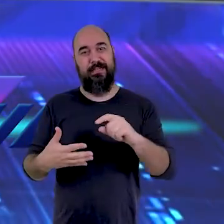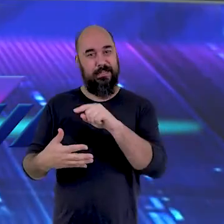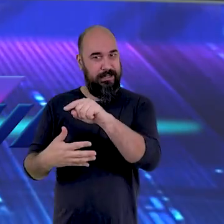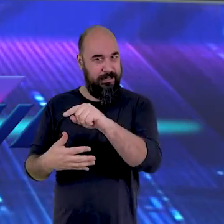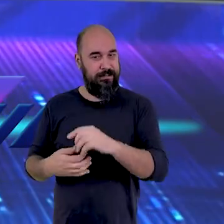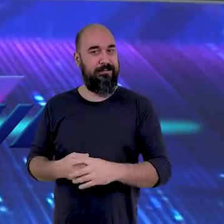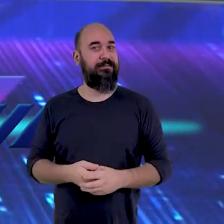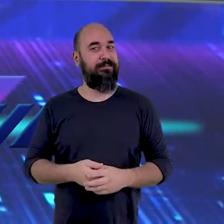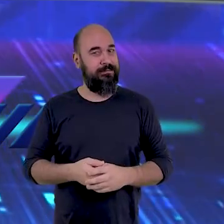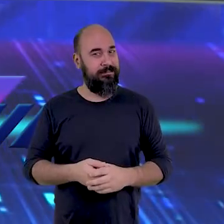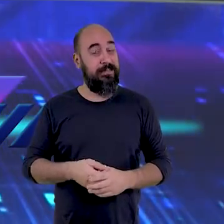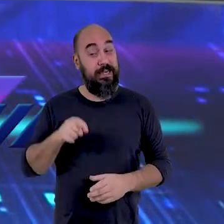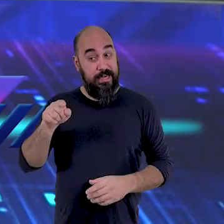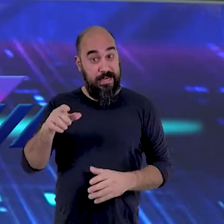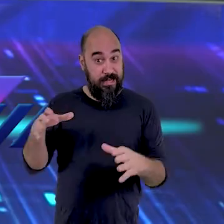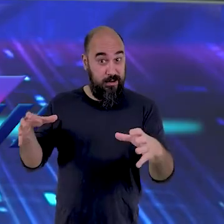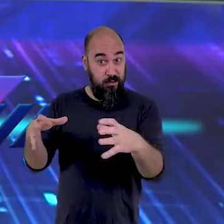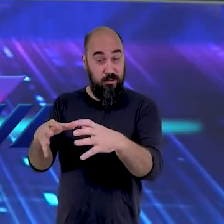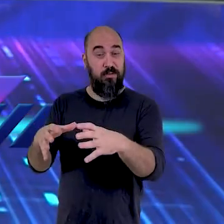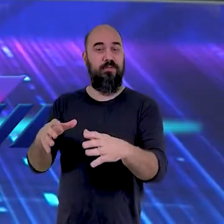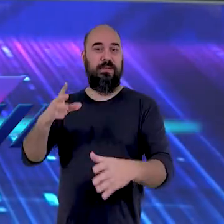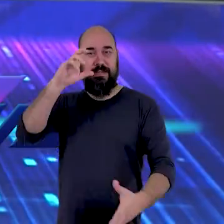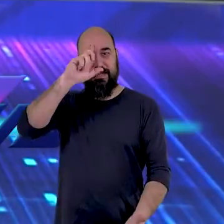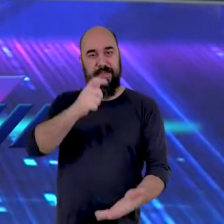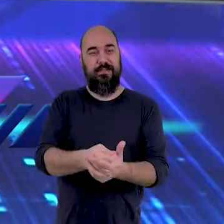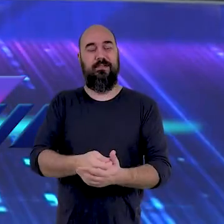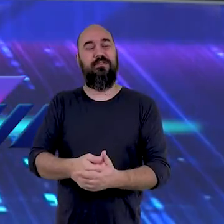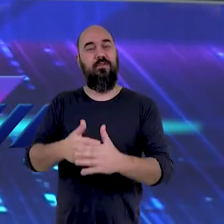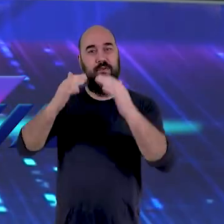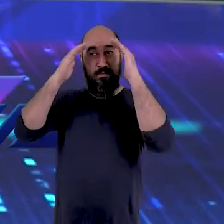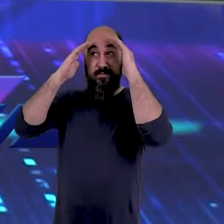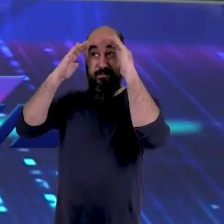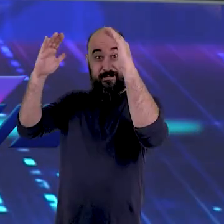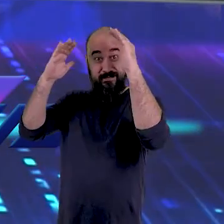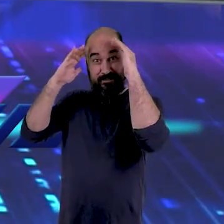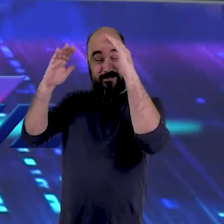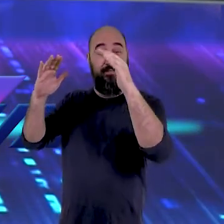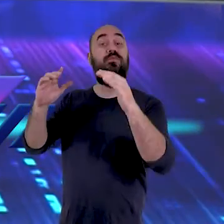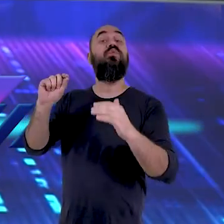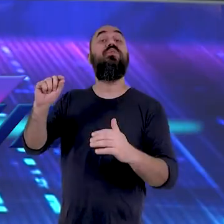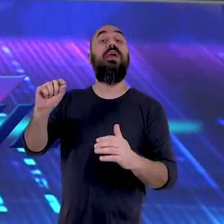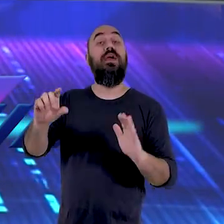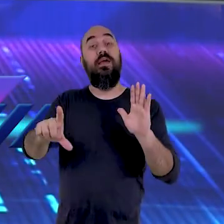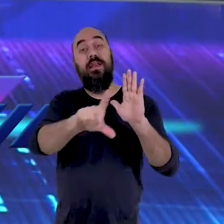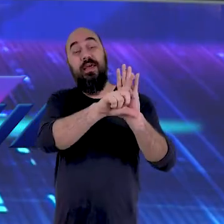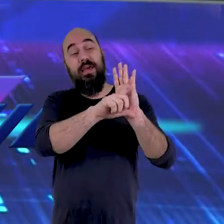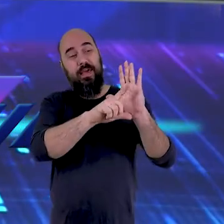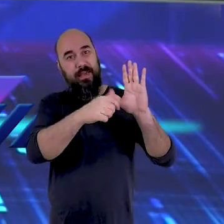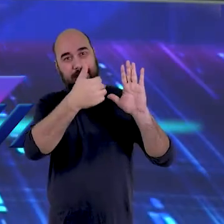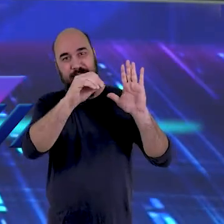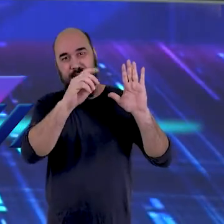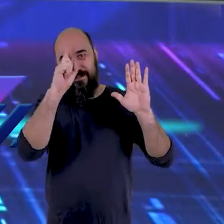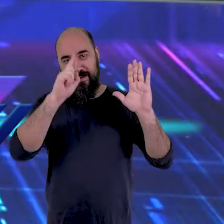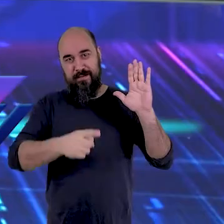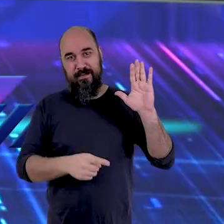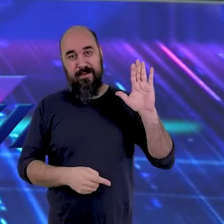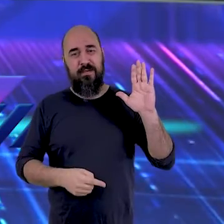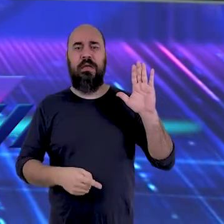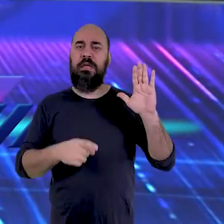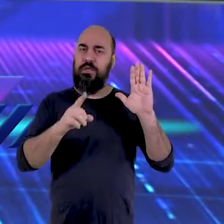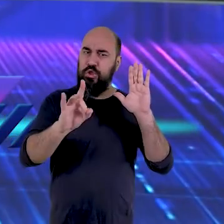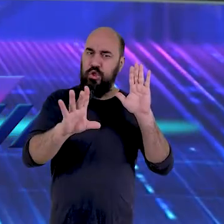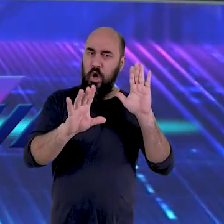hoje decidiu guardar os 10 mandamentos. Não são 9 mandamentos, não são 8